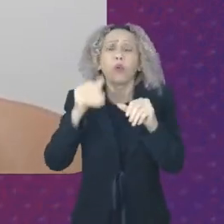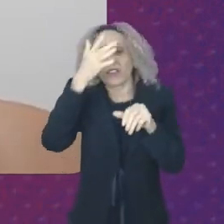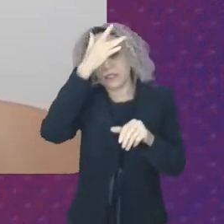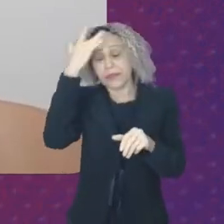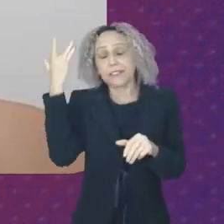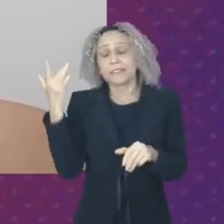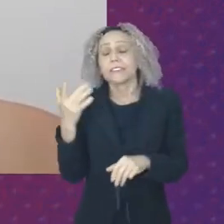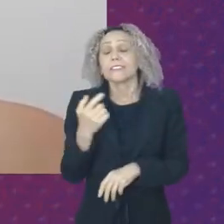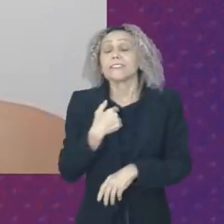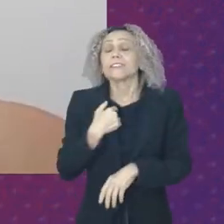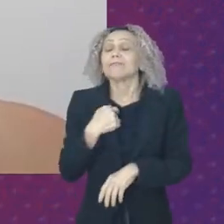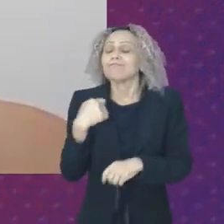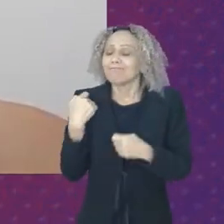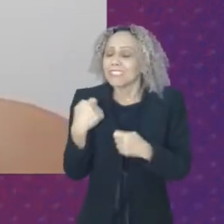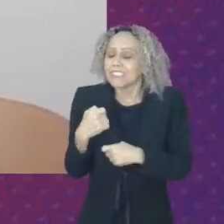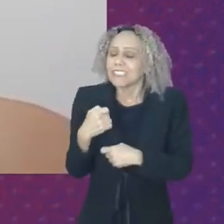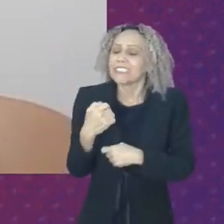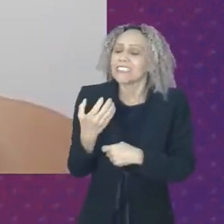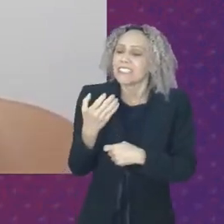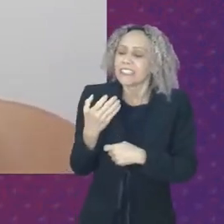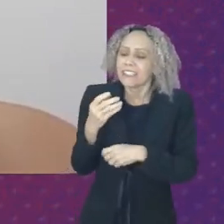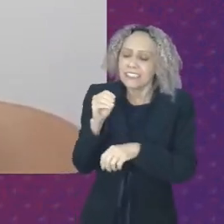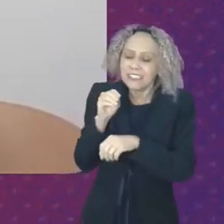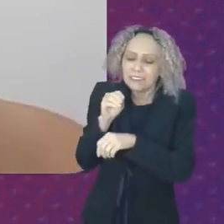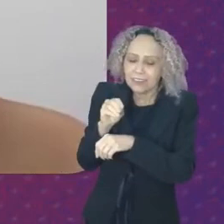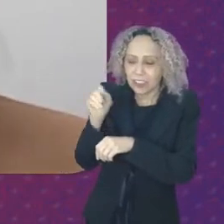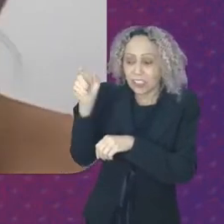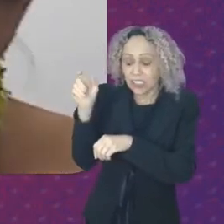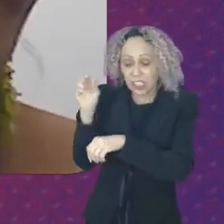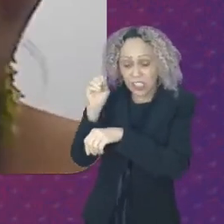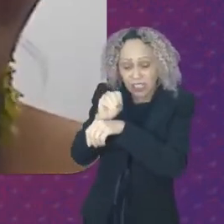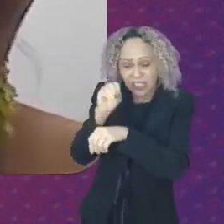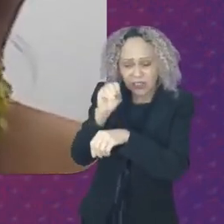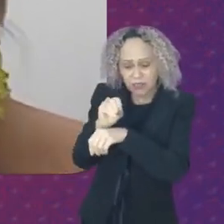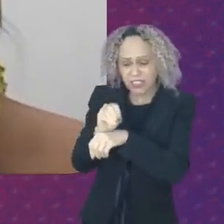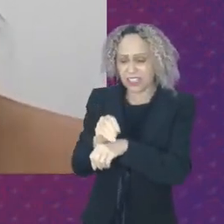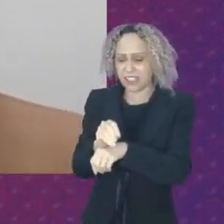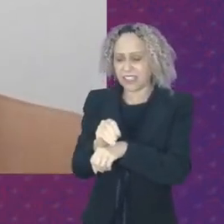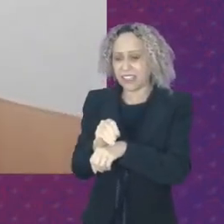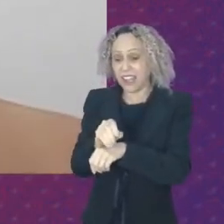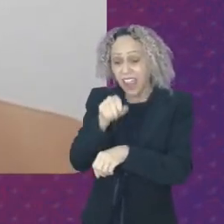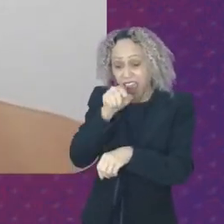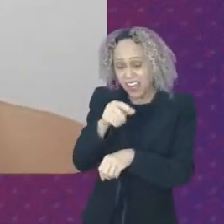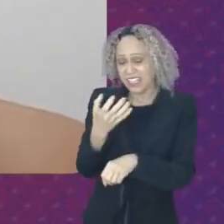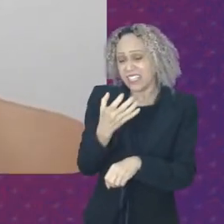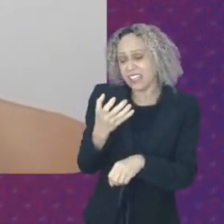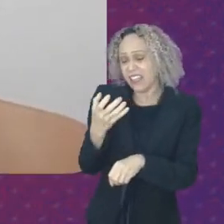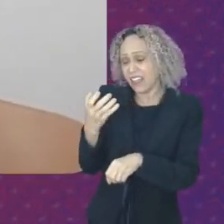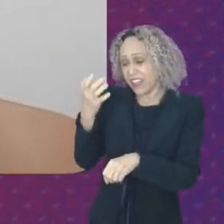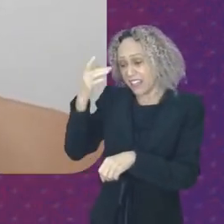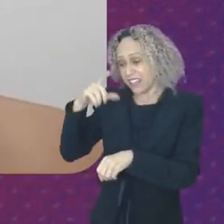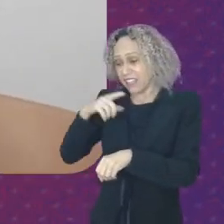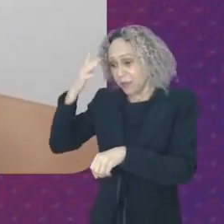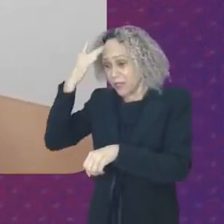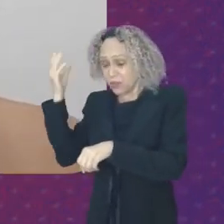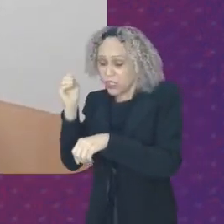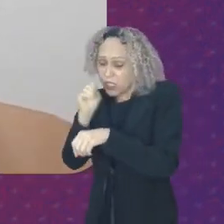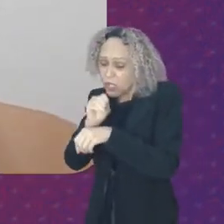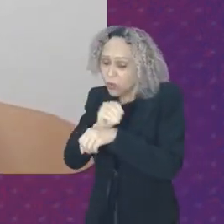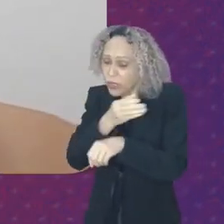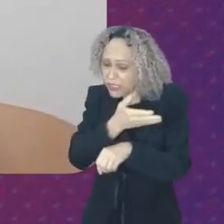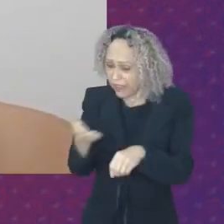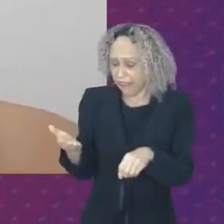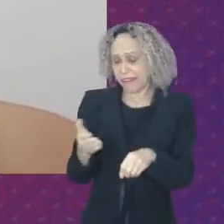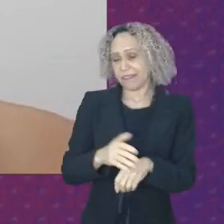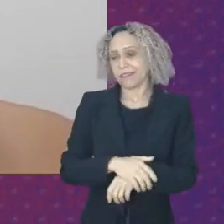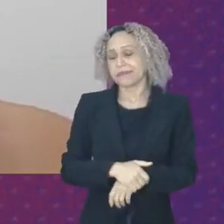afeto, e isso é muito bom para a comunicação política, de quem quer gerar essa